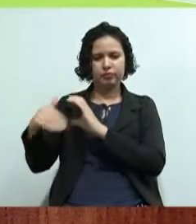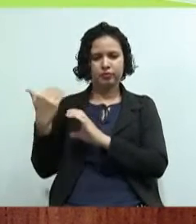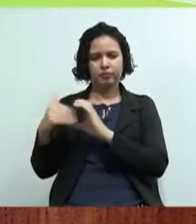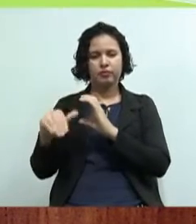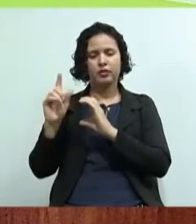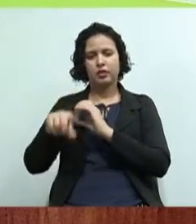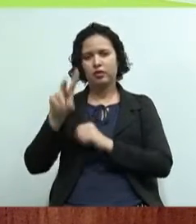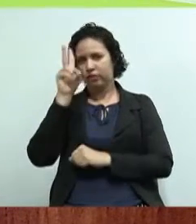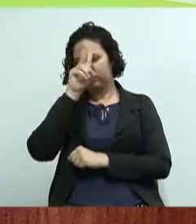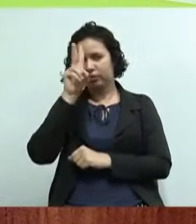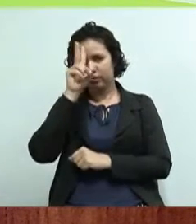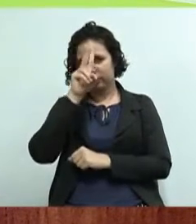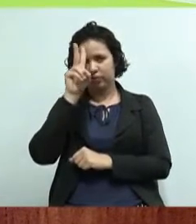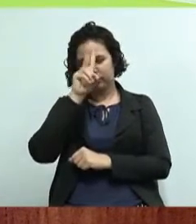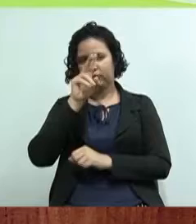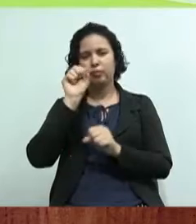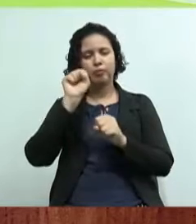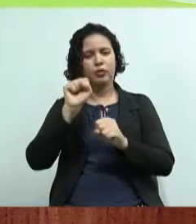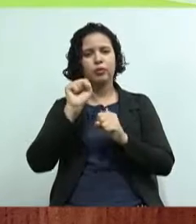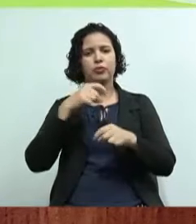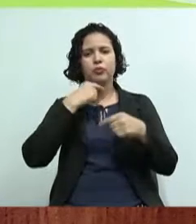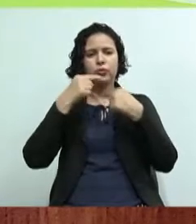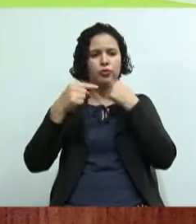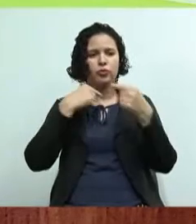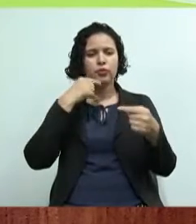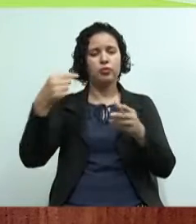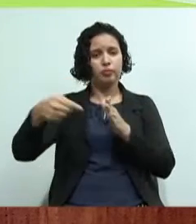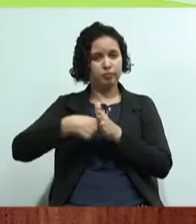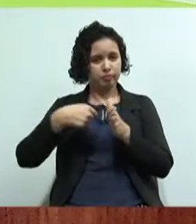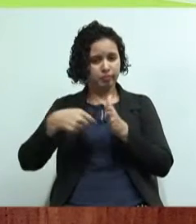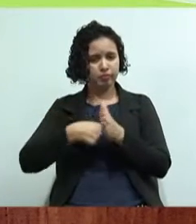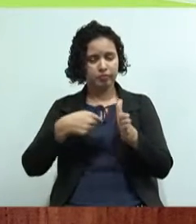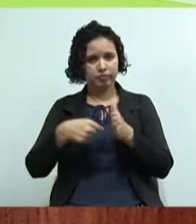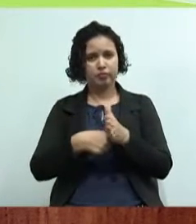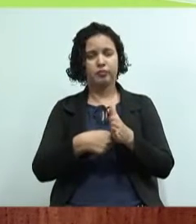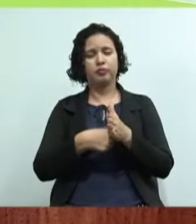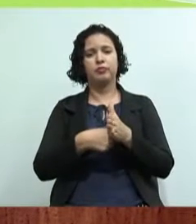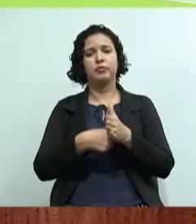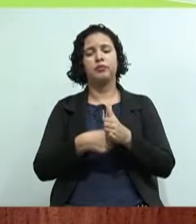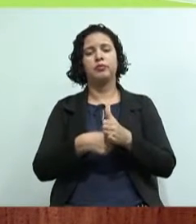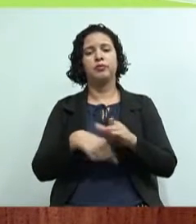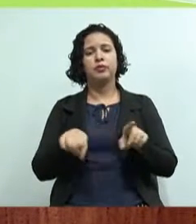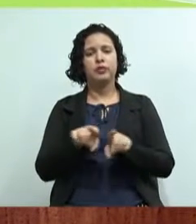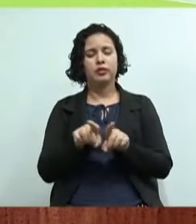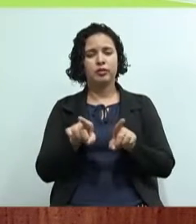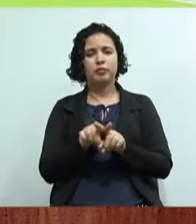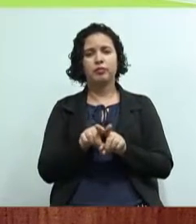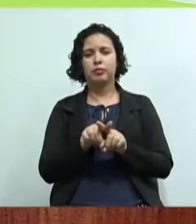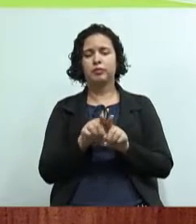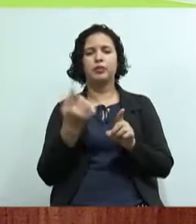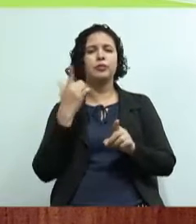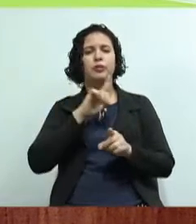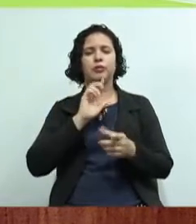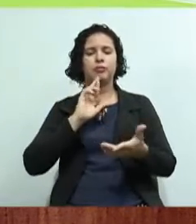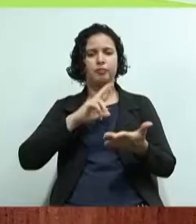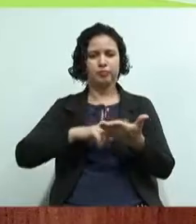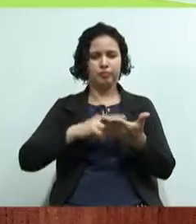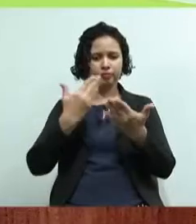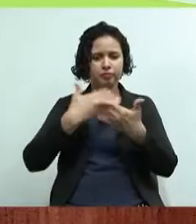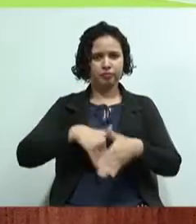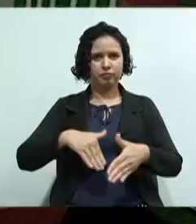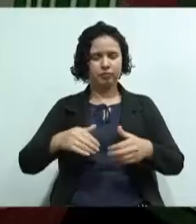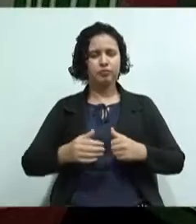de revisão, fiquem à vontade para enviar suas dúvidas, seus questionamentos, para que vocês possam ter o melhor desempenho possível na avaliação da